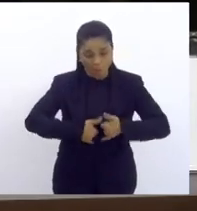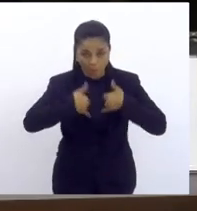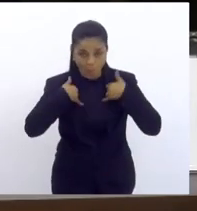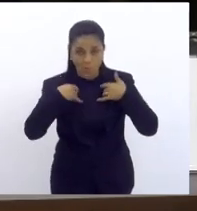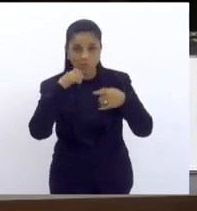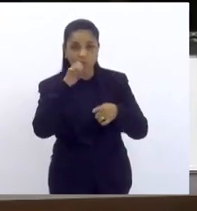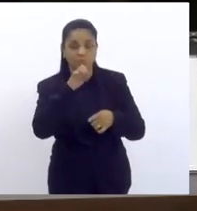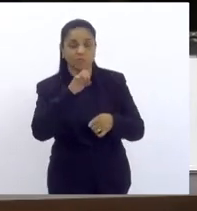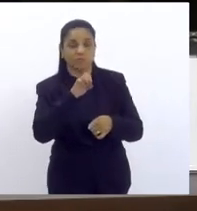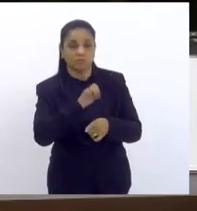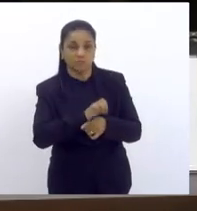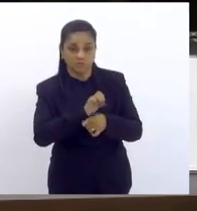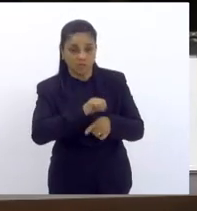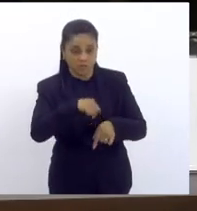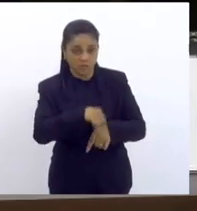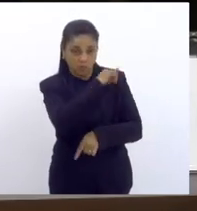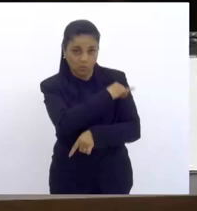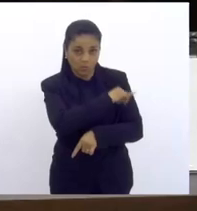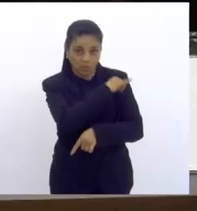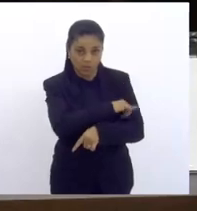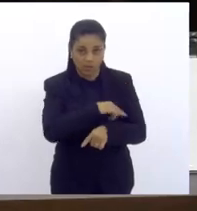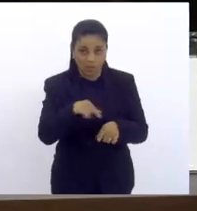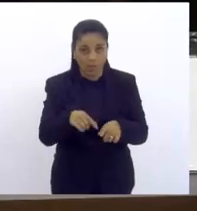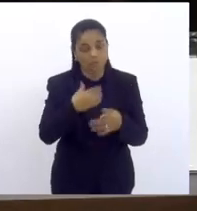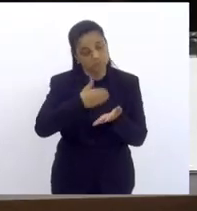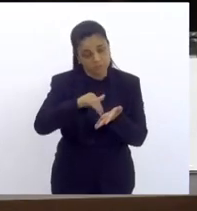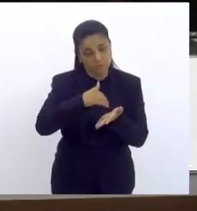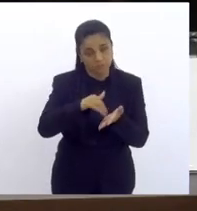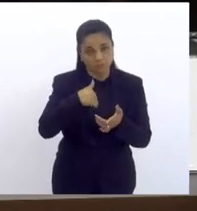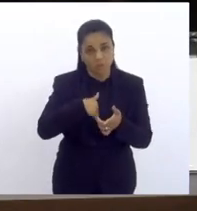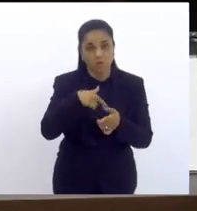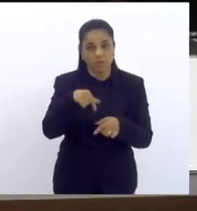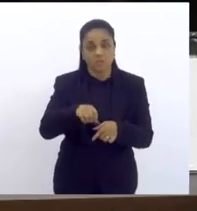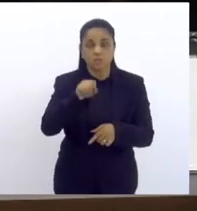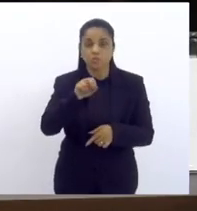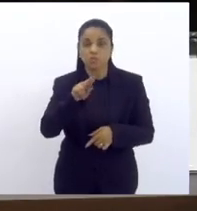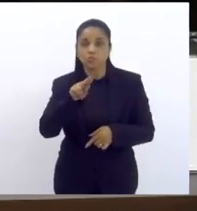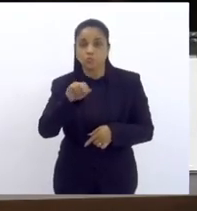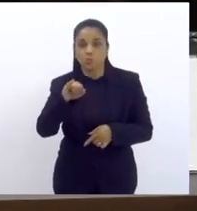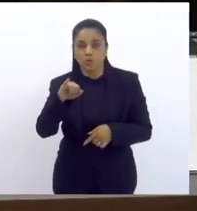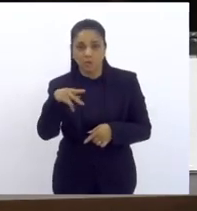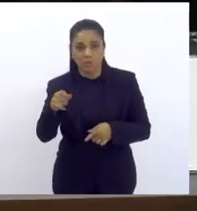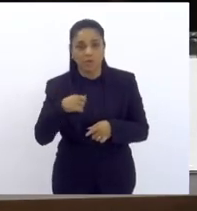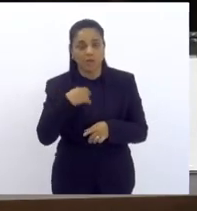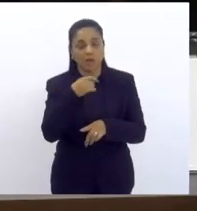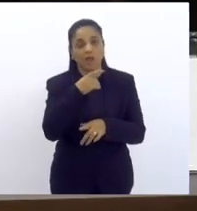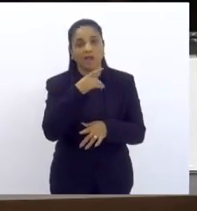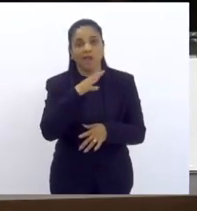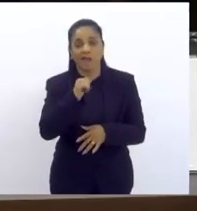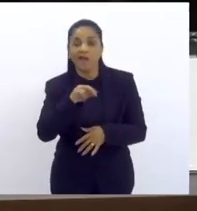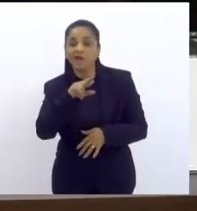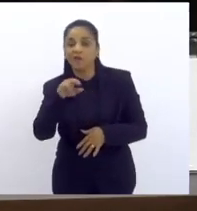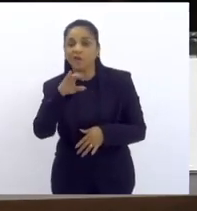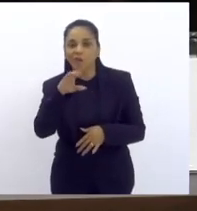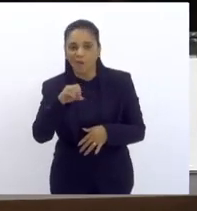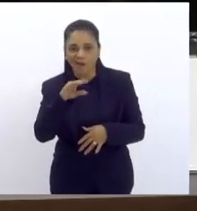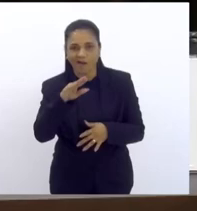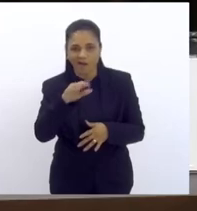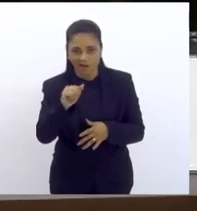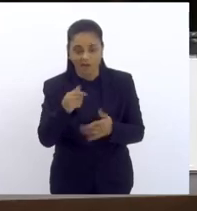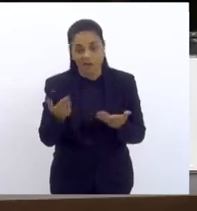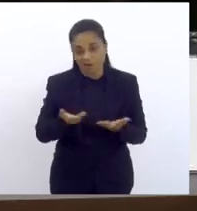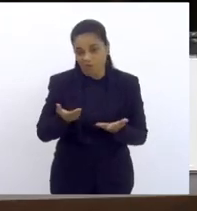que a suípe é uma entidade carioca eu queria pedir uma salva de palmas pela grande ausente aqui dessa noite que é Bebel